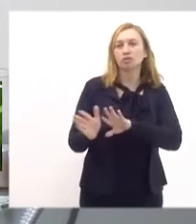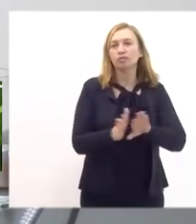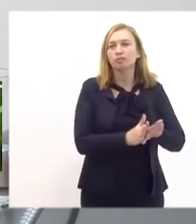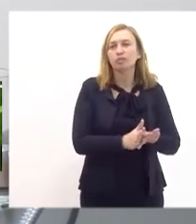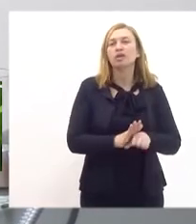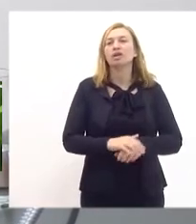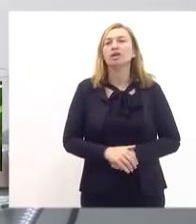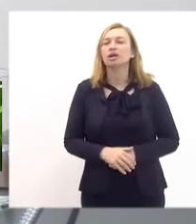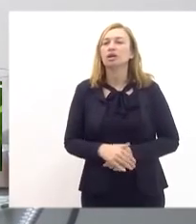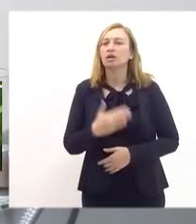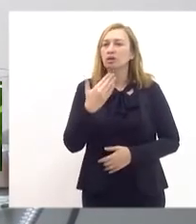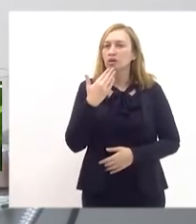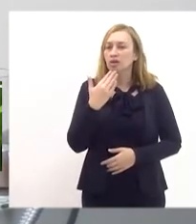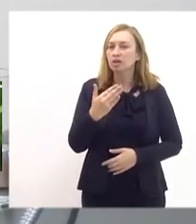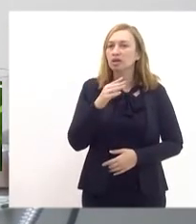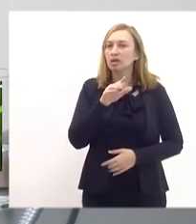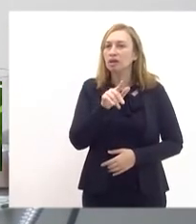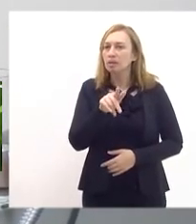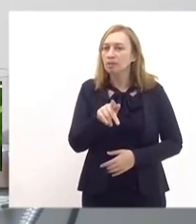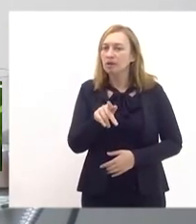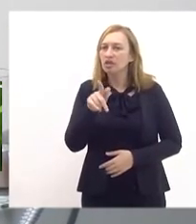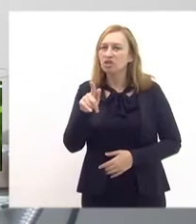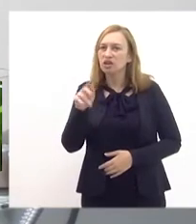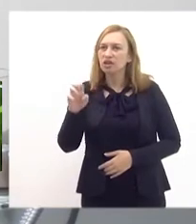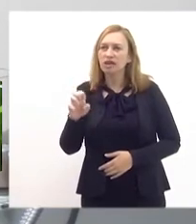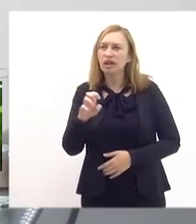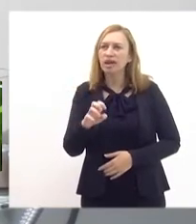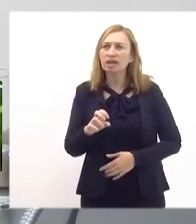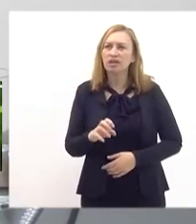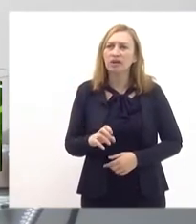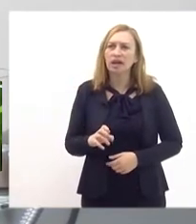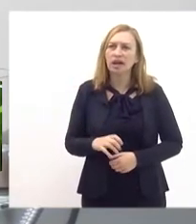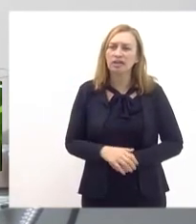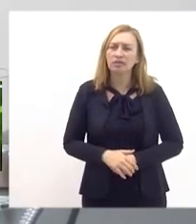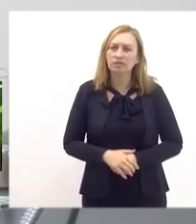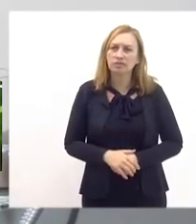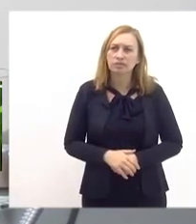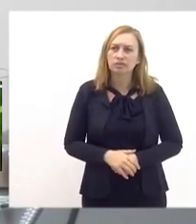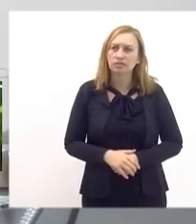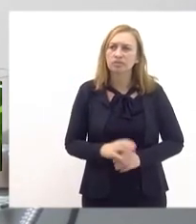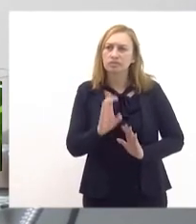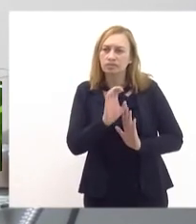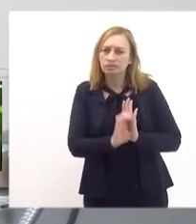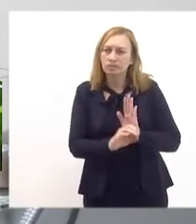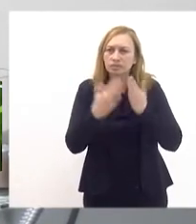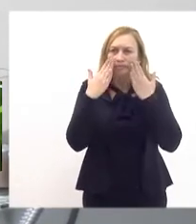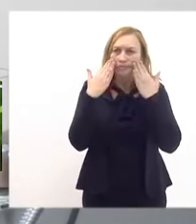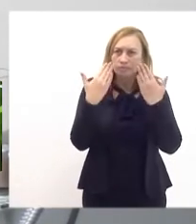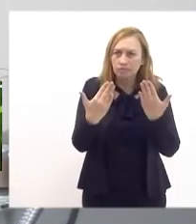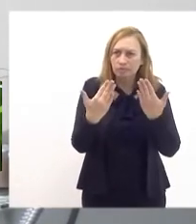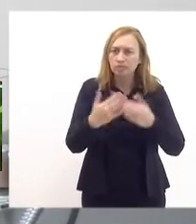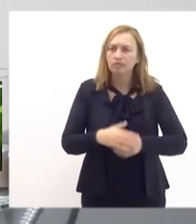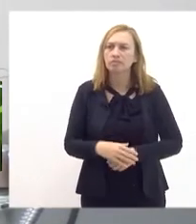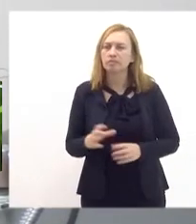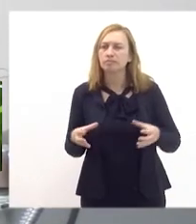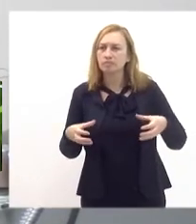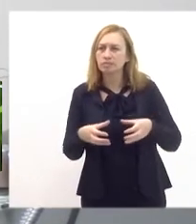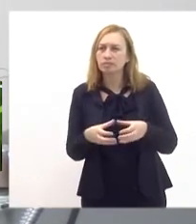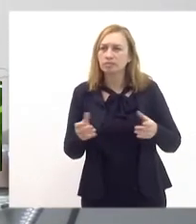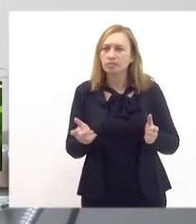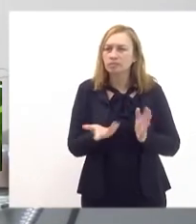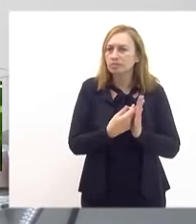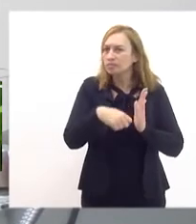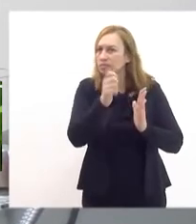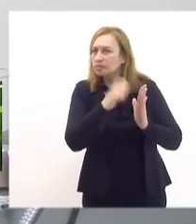Vindo a sugestão da PGE, para nós, tenho certeza que pode ser até as emendas apresentadas pela Comissão de